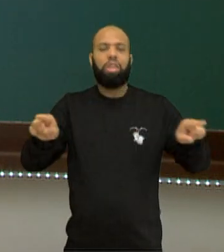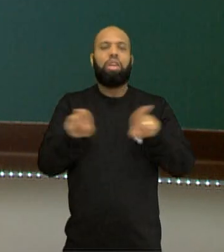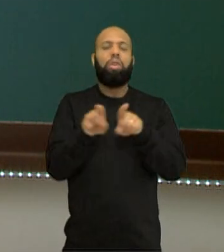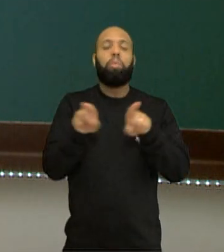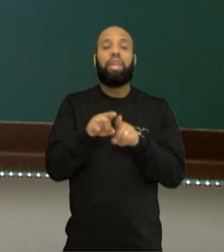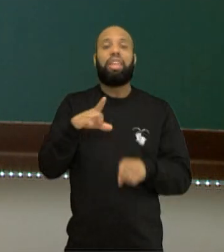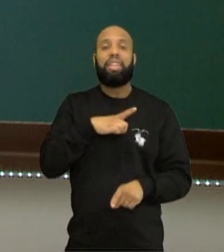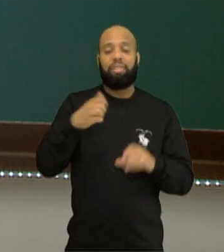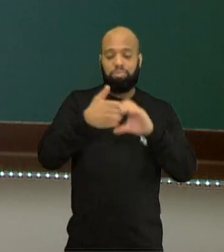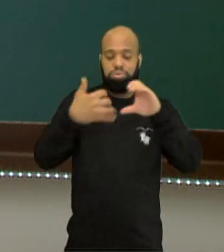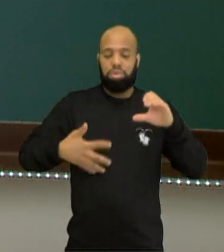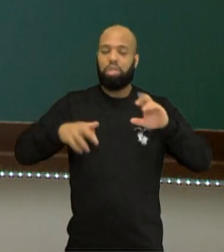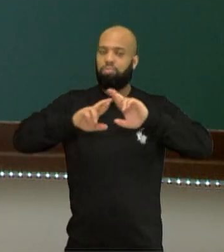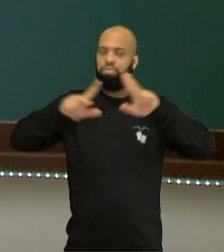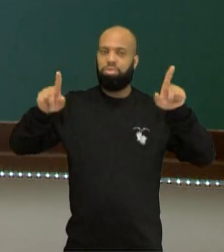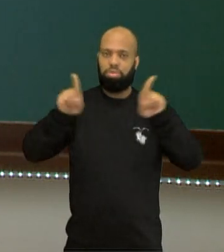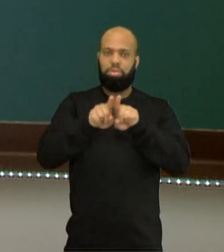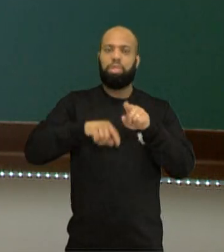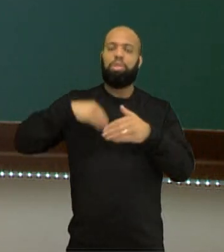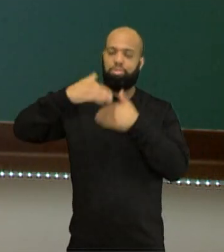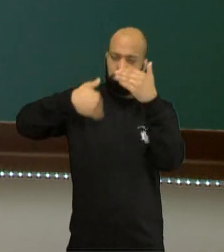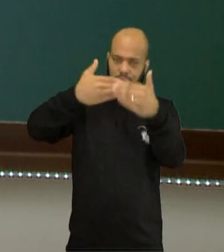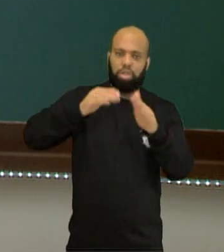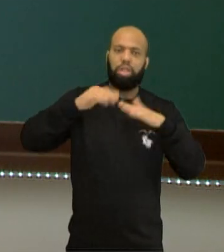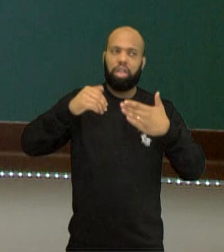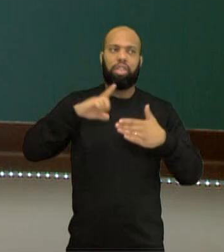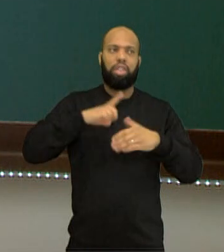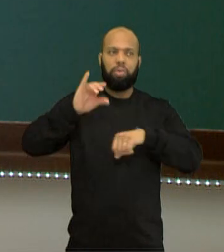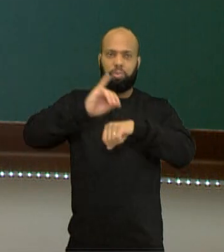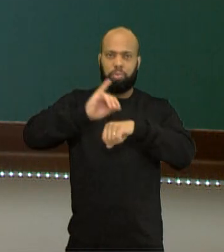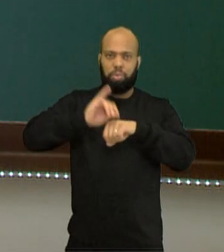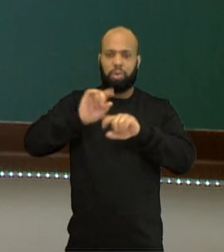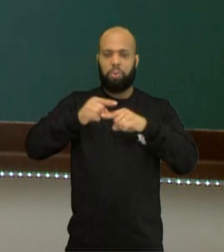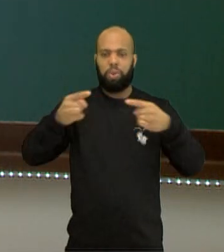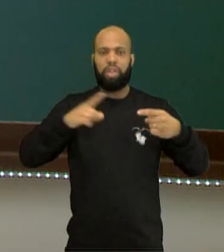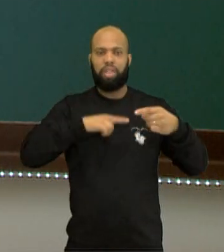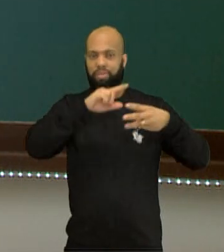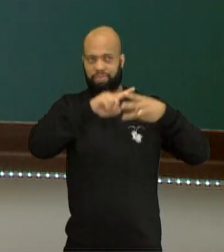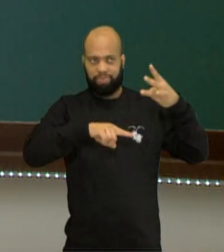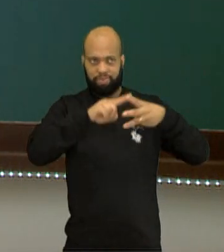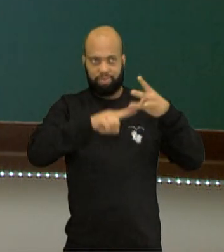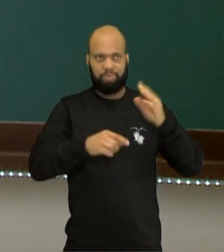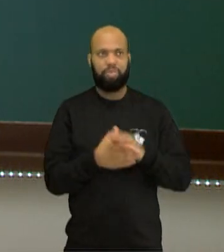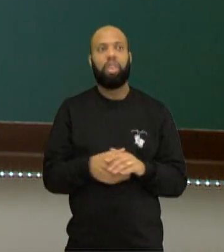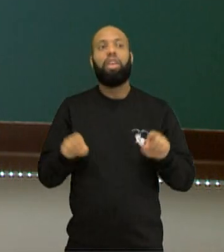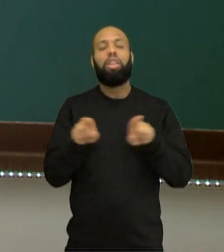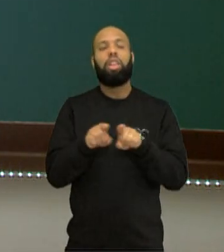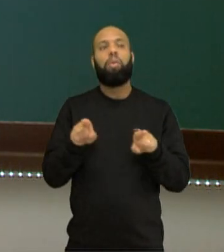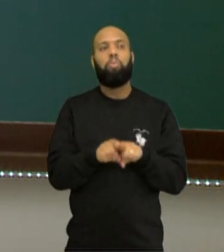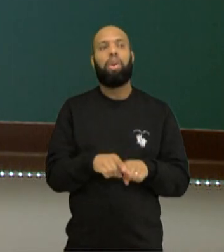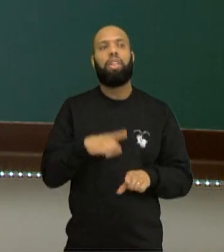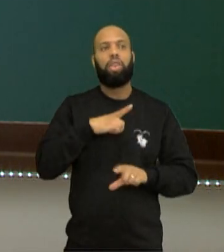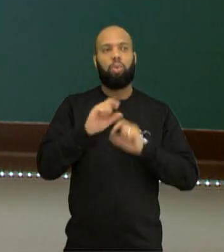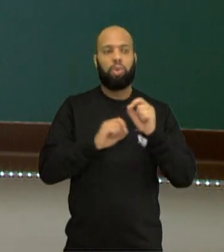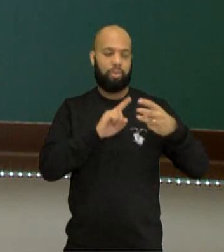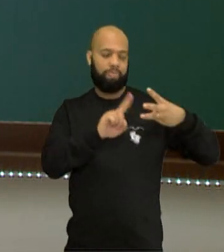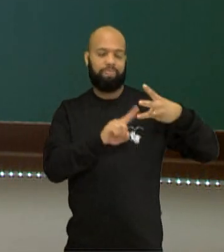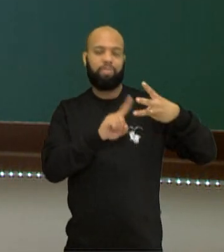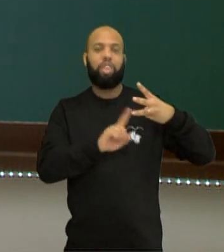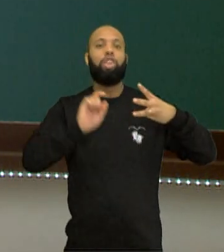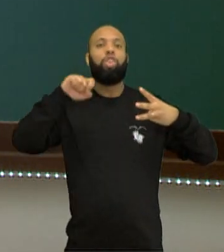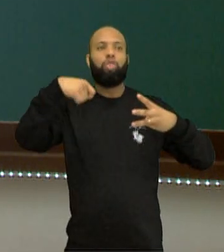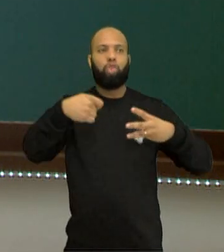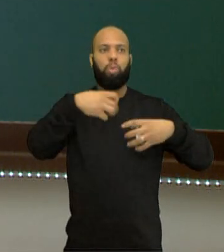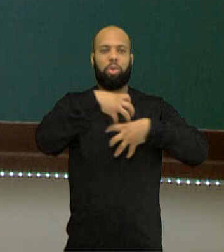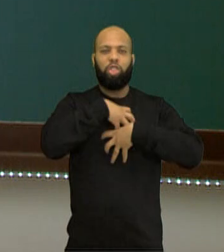seja, eles foram evoluindo gradativamente. Então, nesses instrumentos, nós temos essas 3 separações. Outra coisa interessante é que nós temos a questão da notação musical.